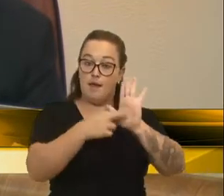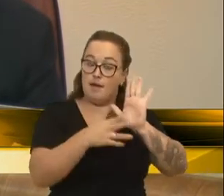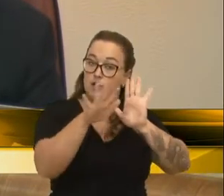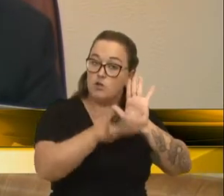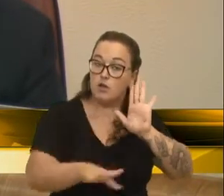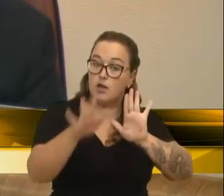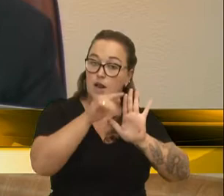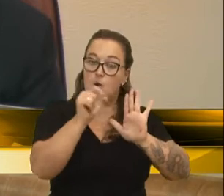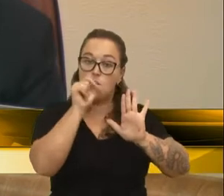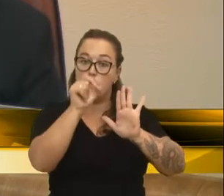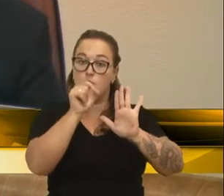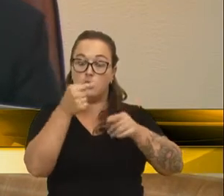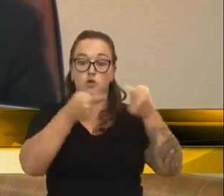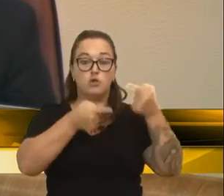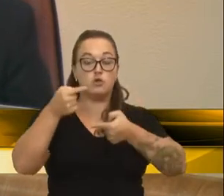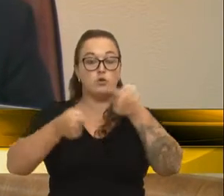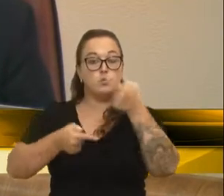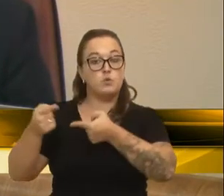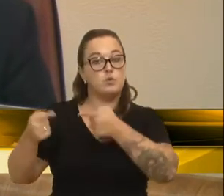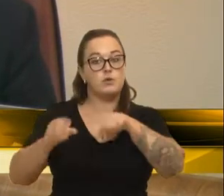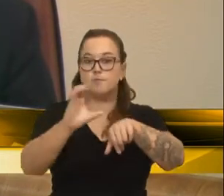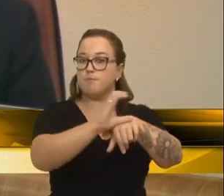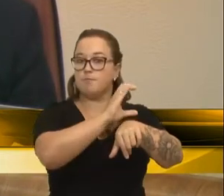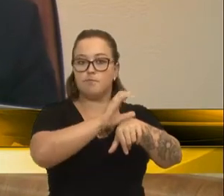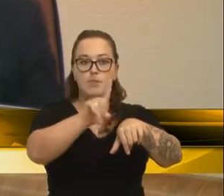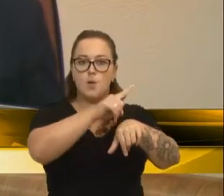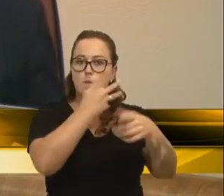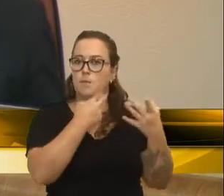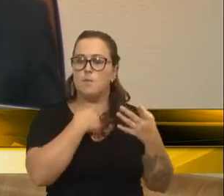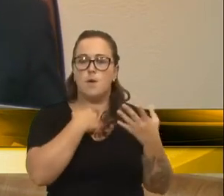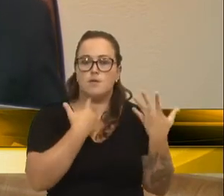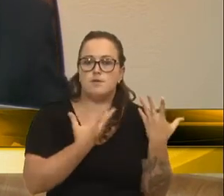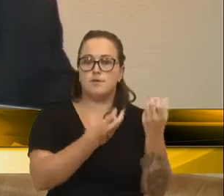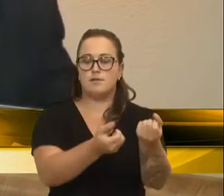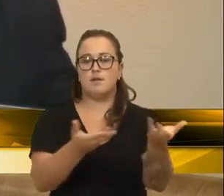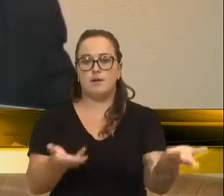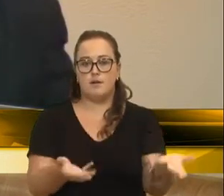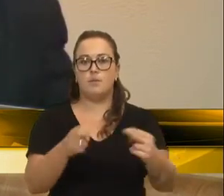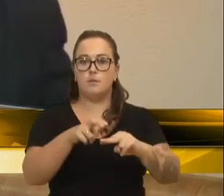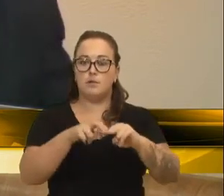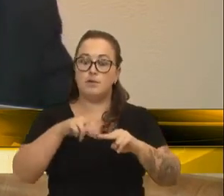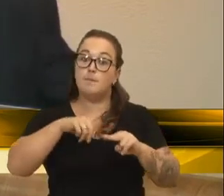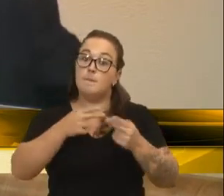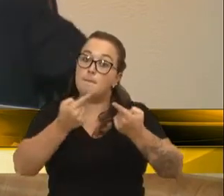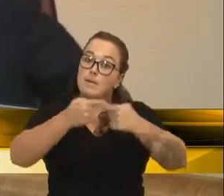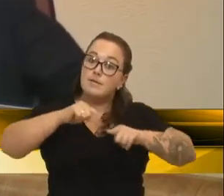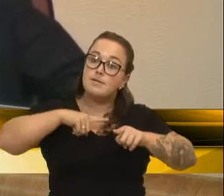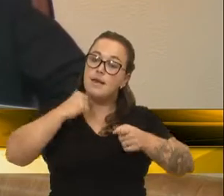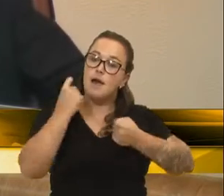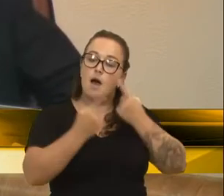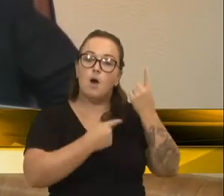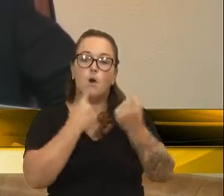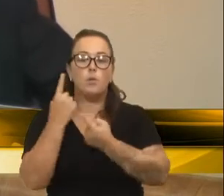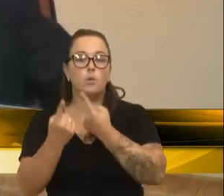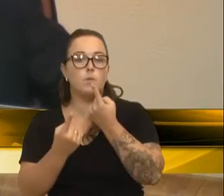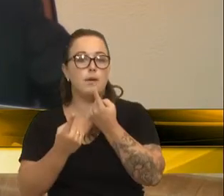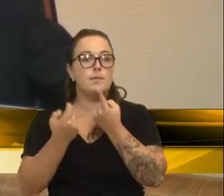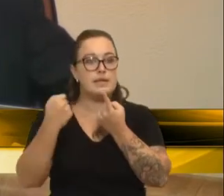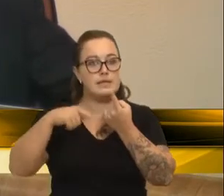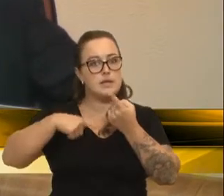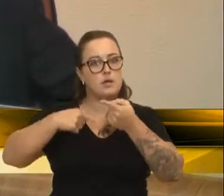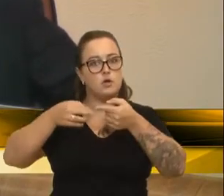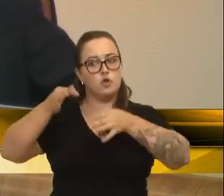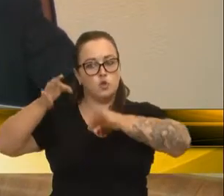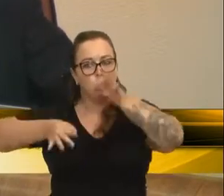que se trata de inconstitucionalidade e que as exceções devem ser julgadas, e não o contrário, como